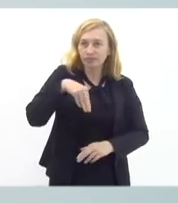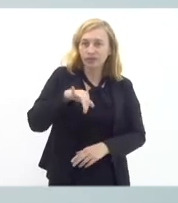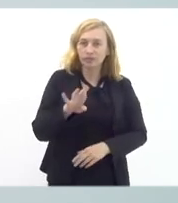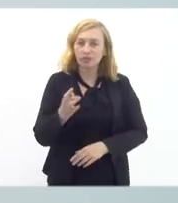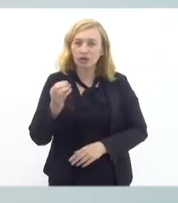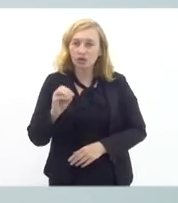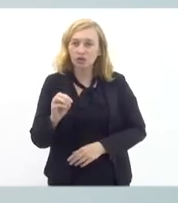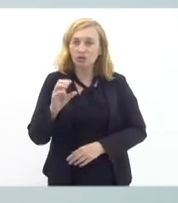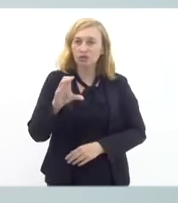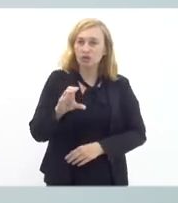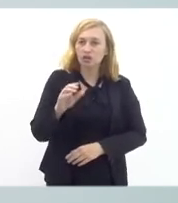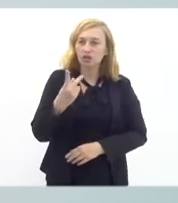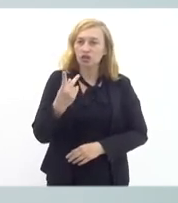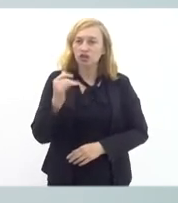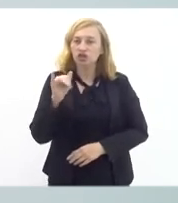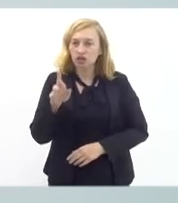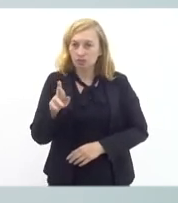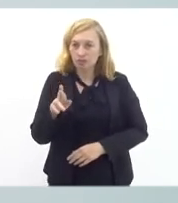microchipagem dos animais.